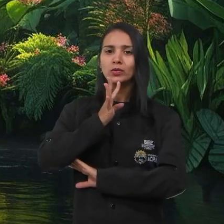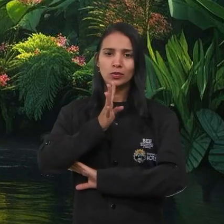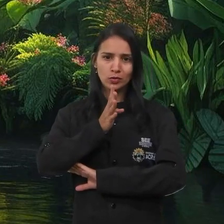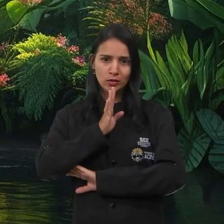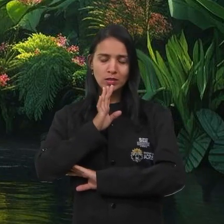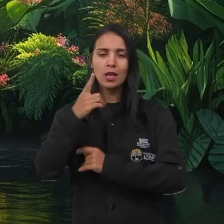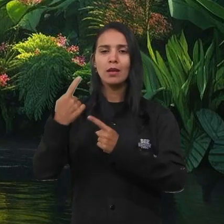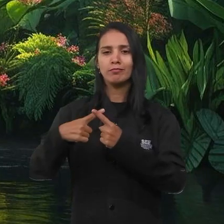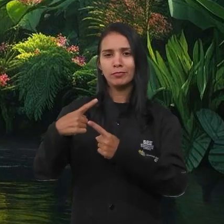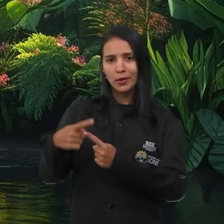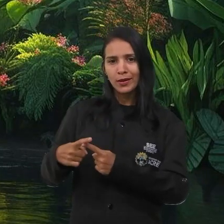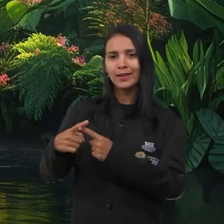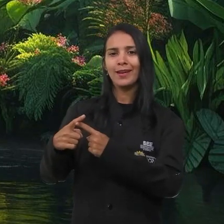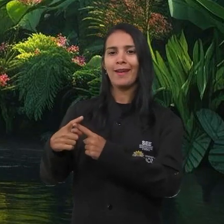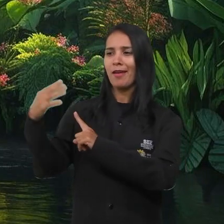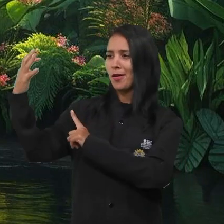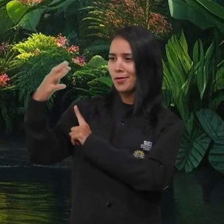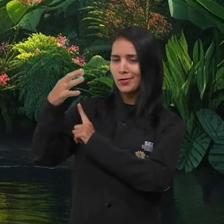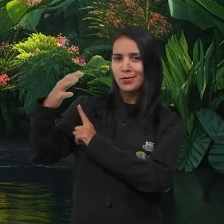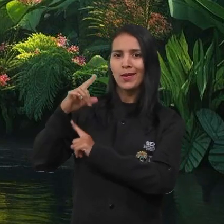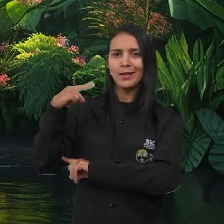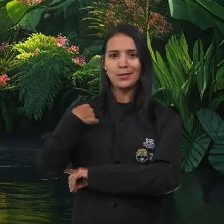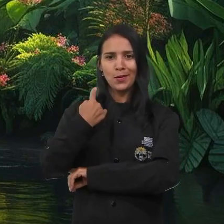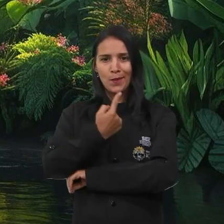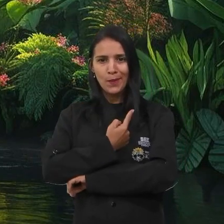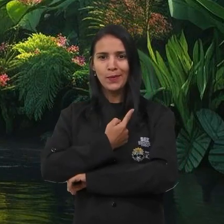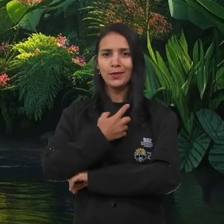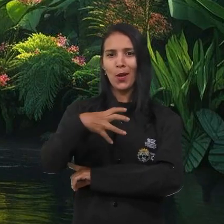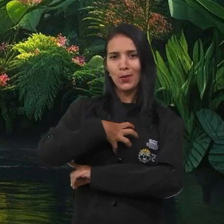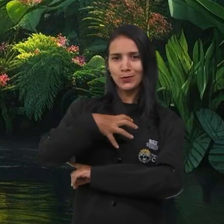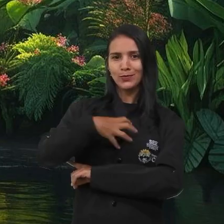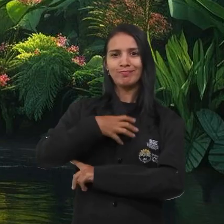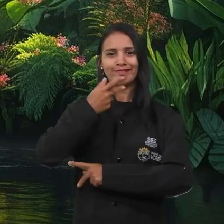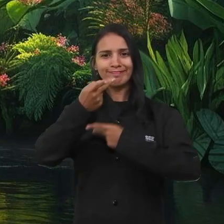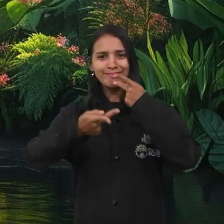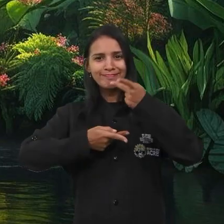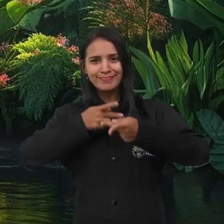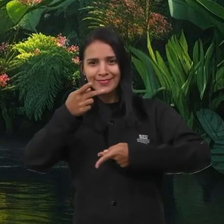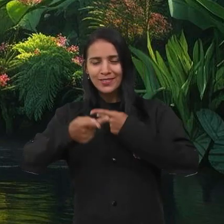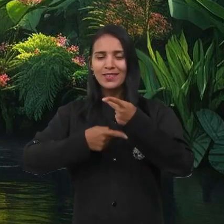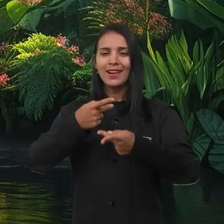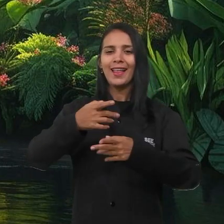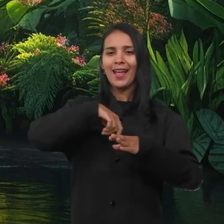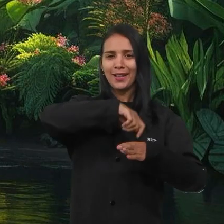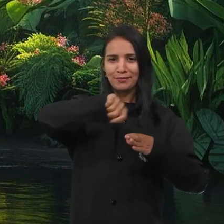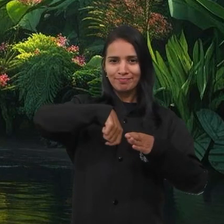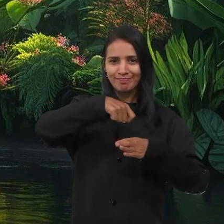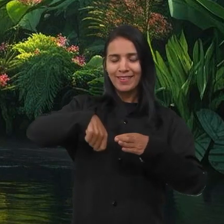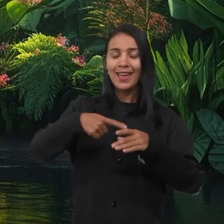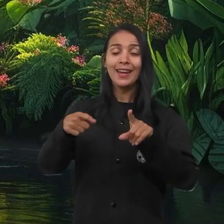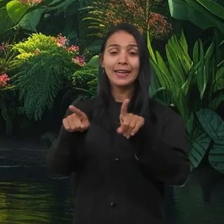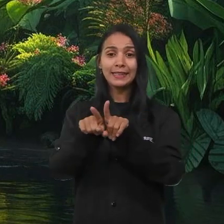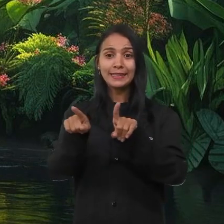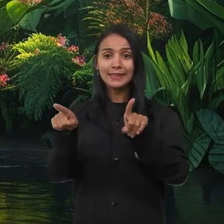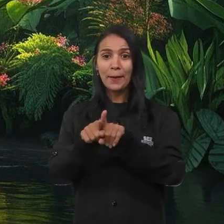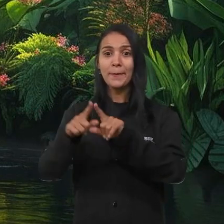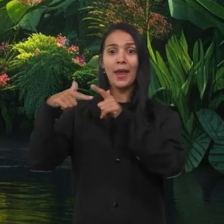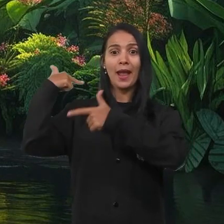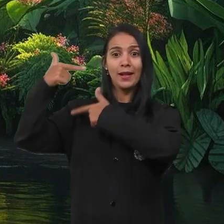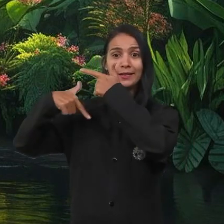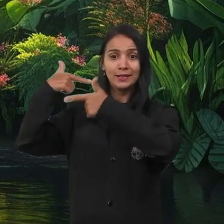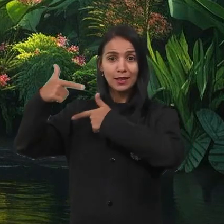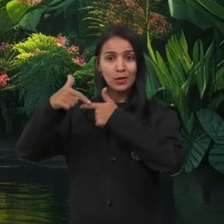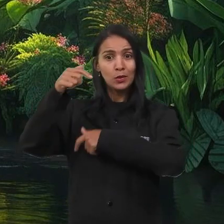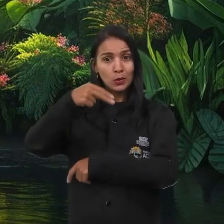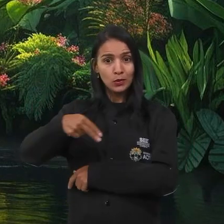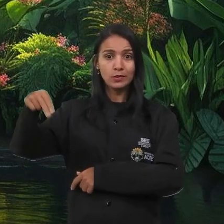Trouxe sotaques, músicas, culinária e até mesmo as tradições nordestinas. Então,